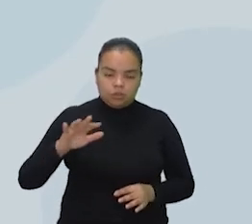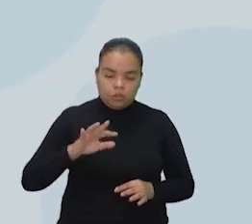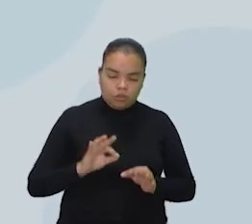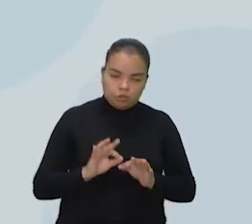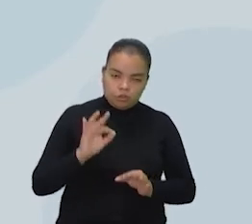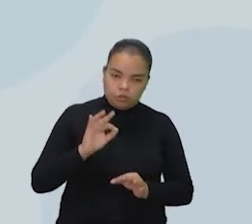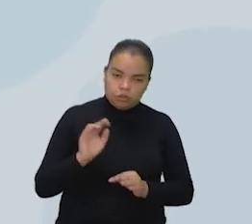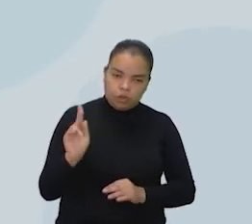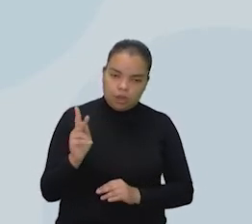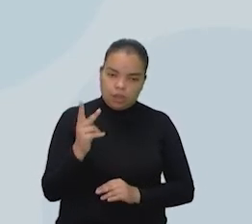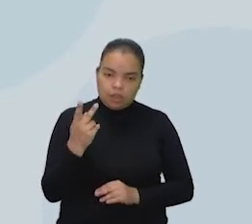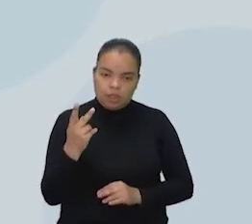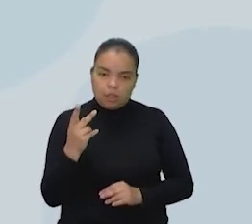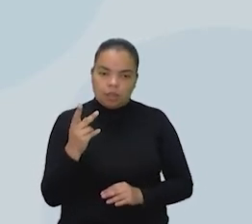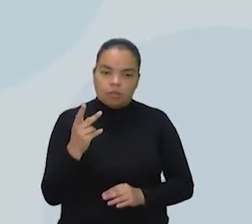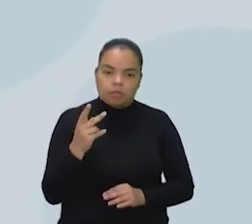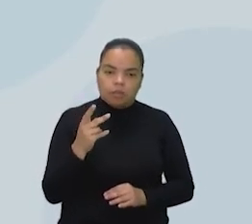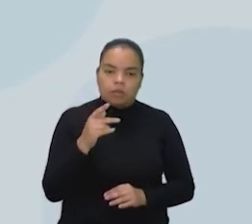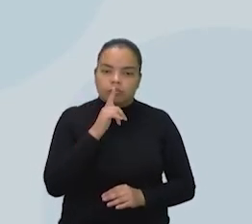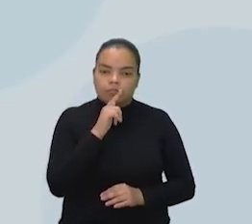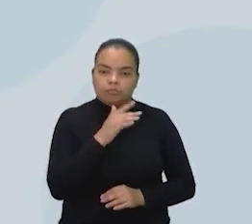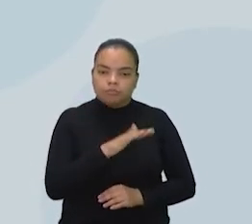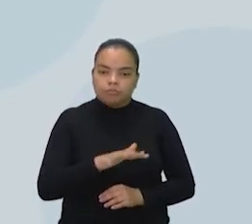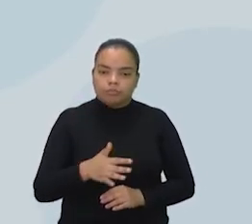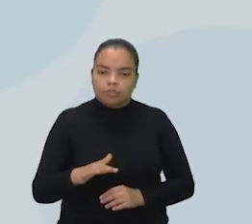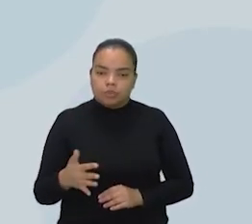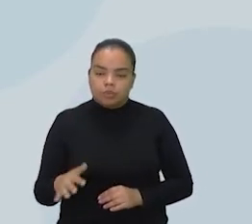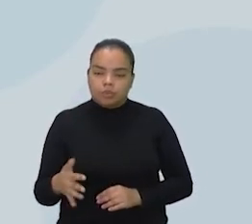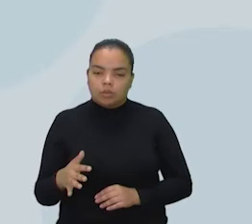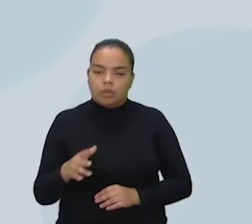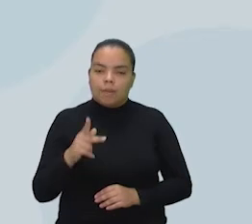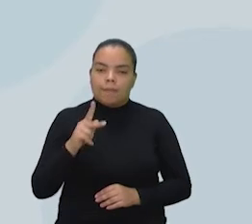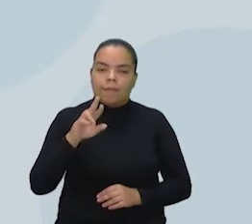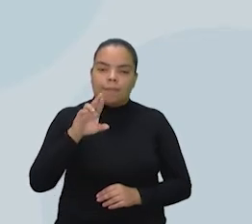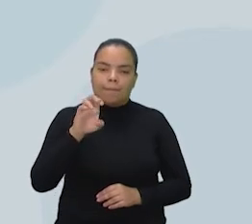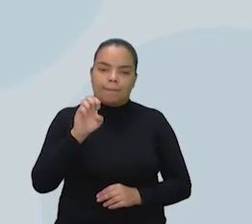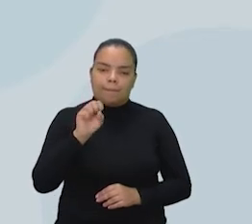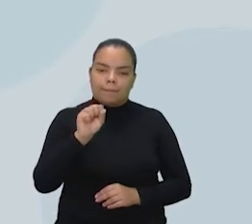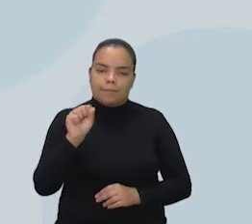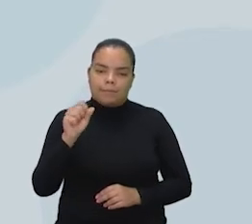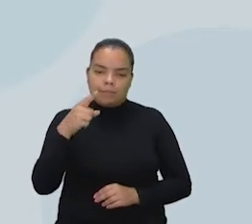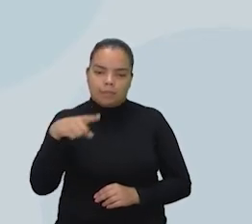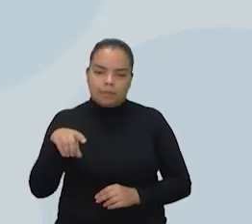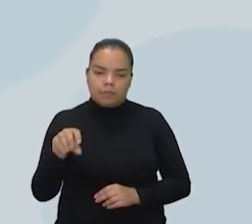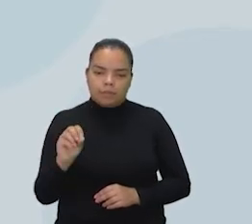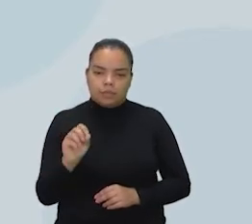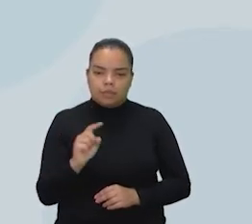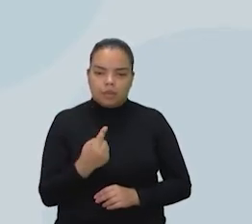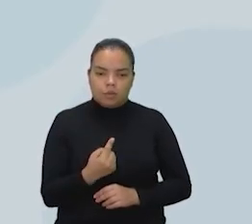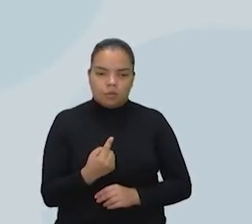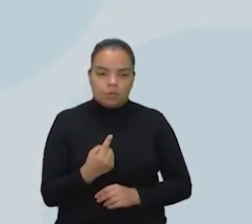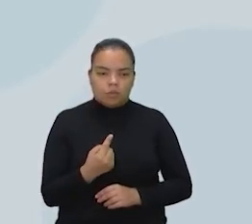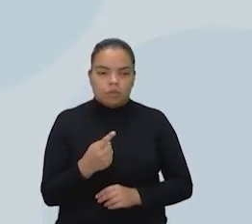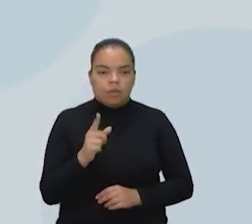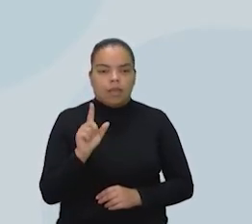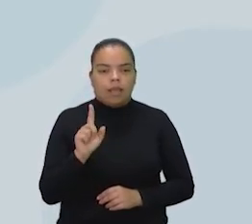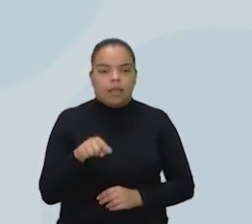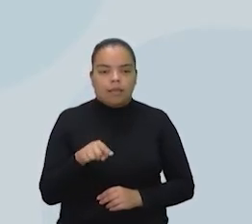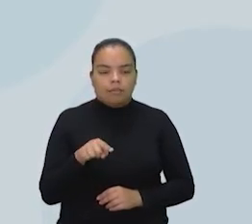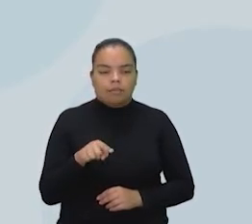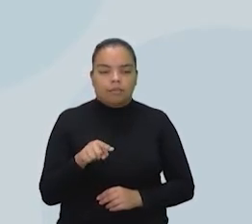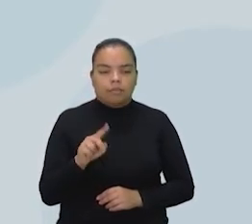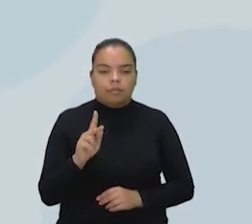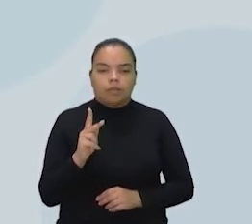relação ao nível do mar, onde a pressão é 1, é dada por P de H, né? P dessa altura, a pressão